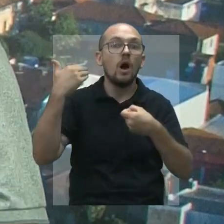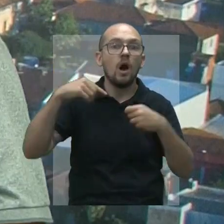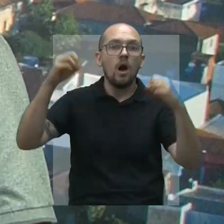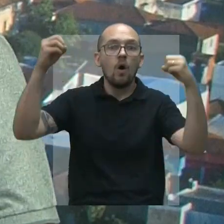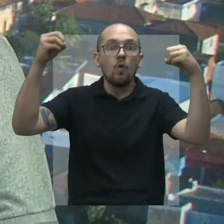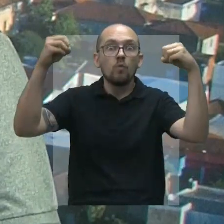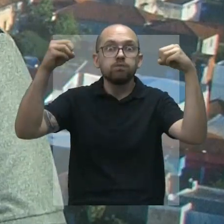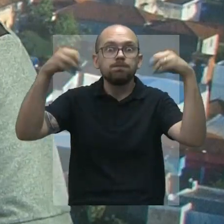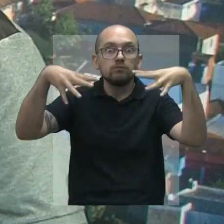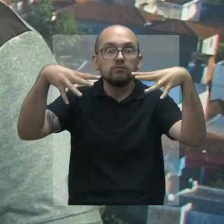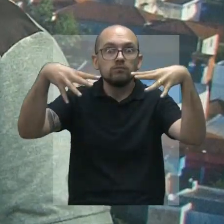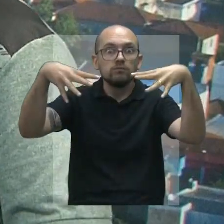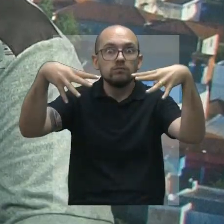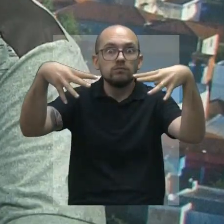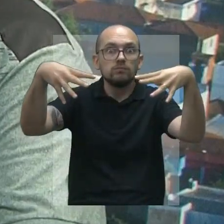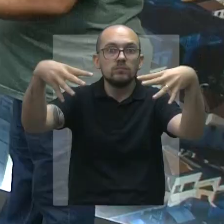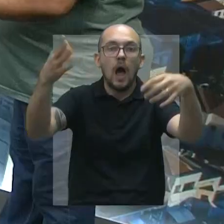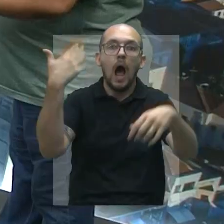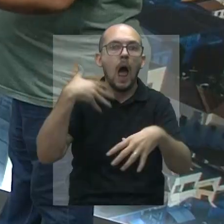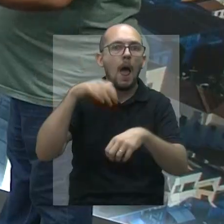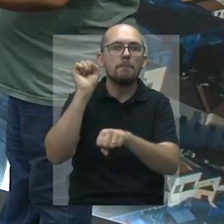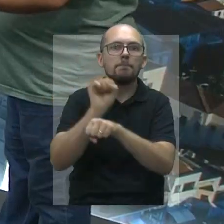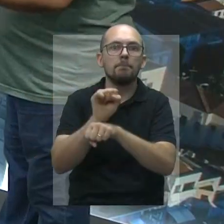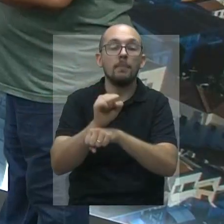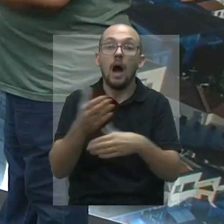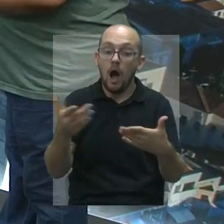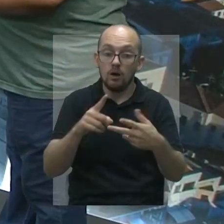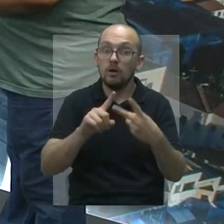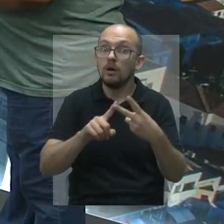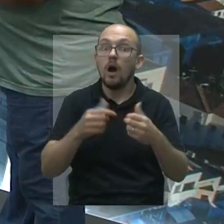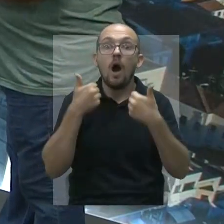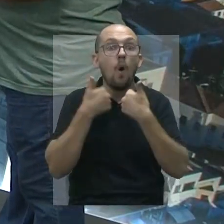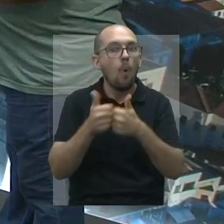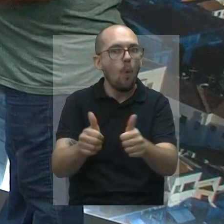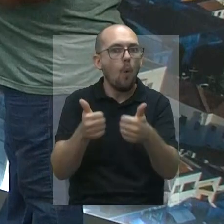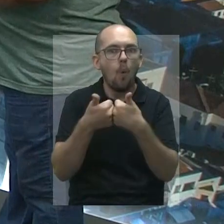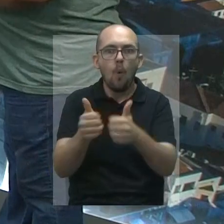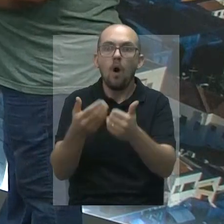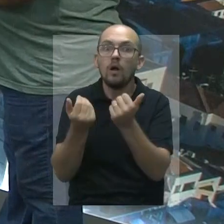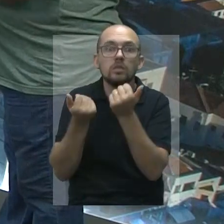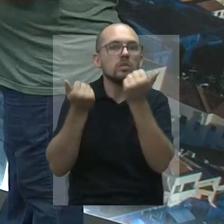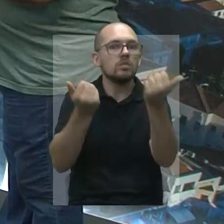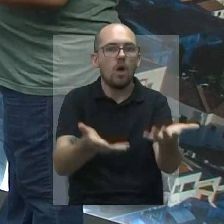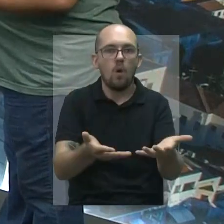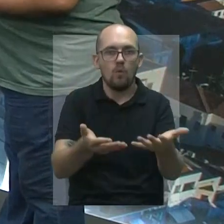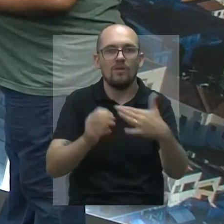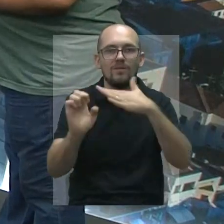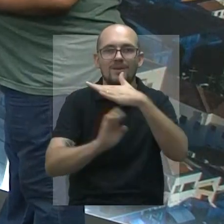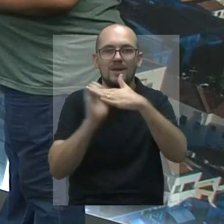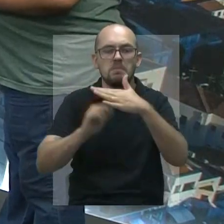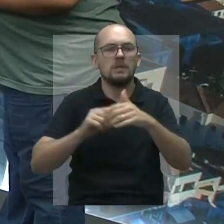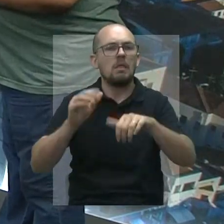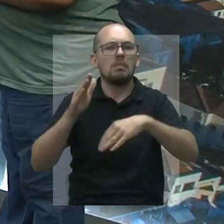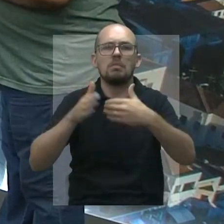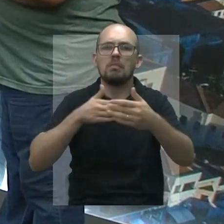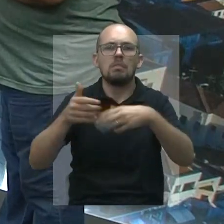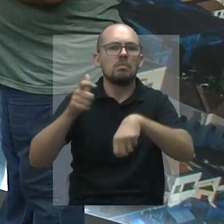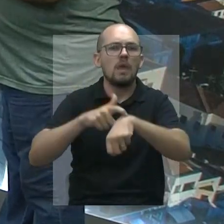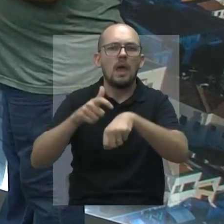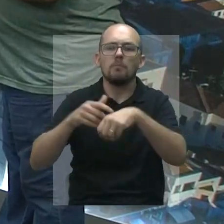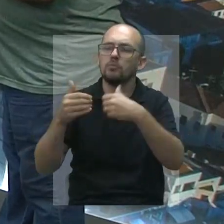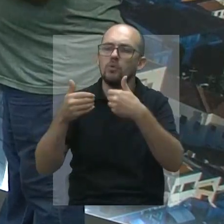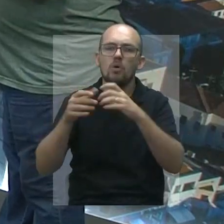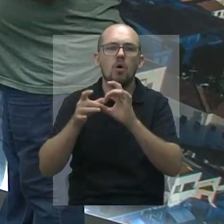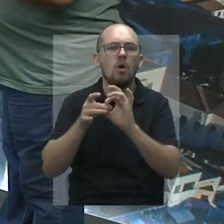década não eram utilizados. O ônibus do Galo também. Temos um ônibus cedido pela Rede Soccer, pelo tempo enquanto ela estiver aqui,